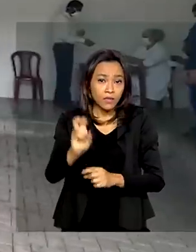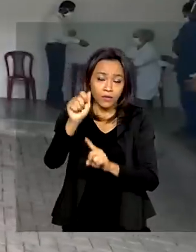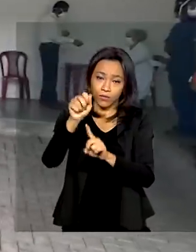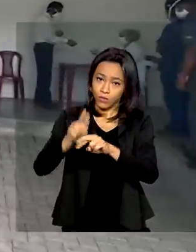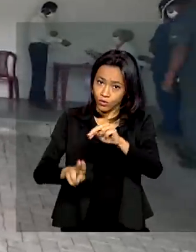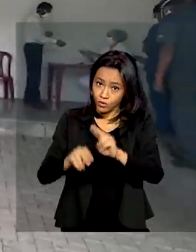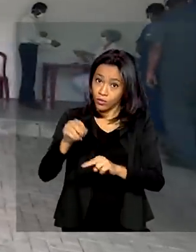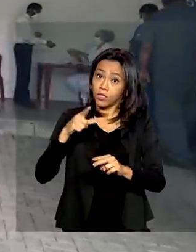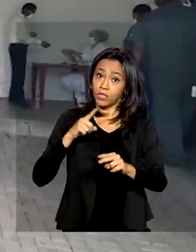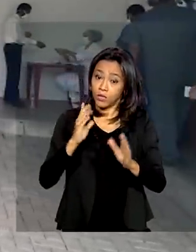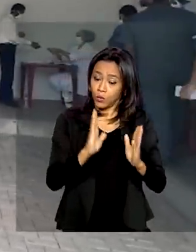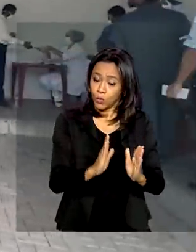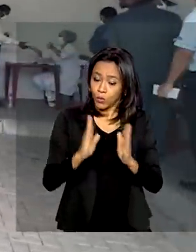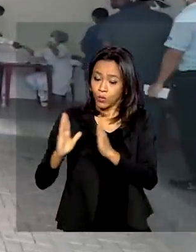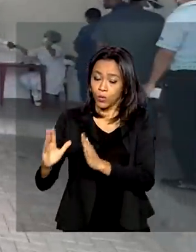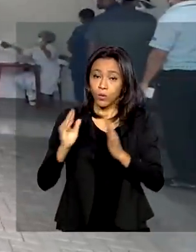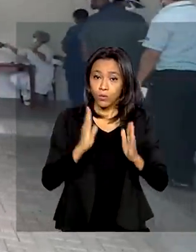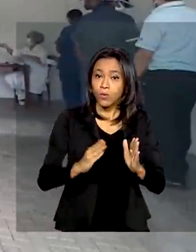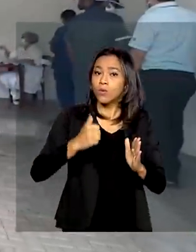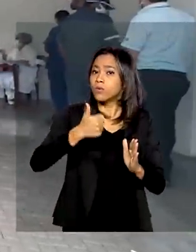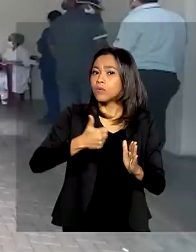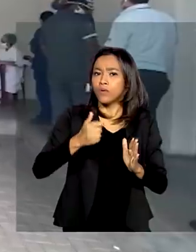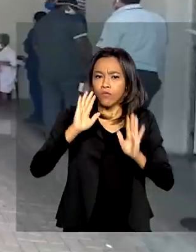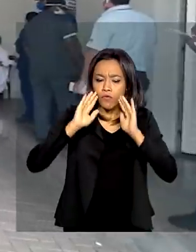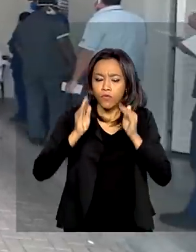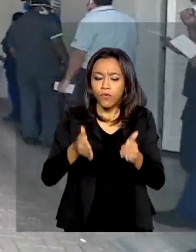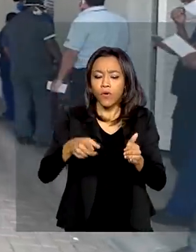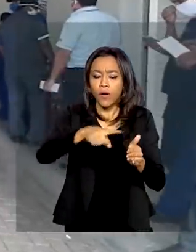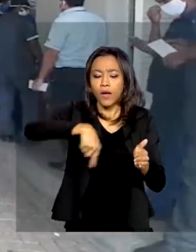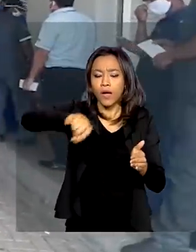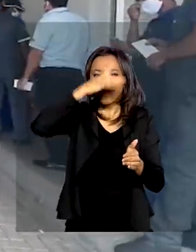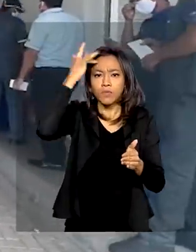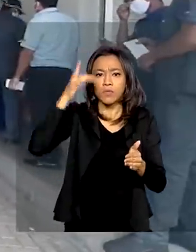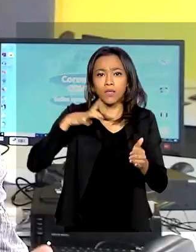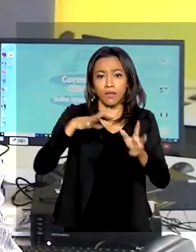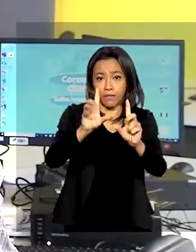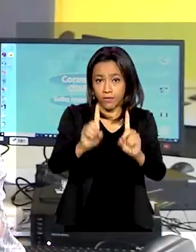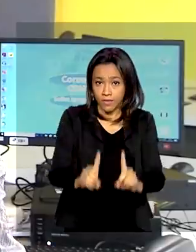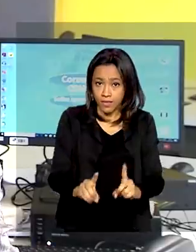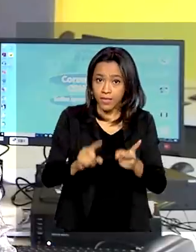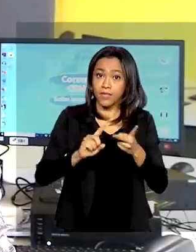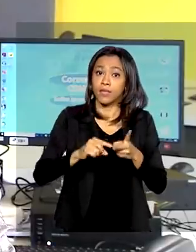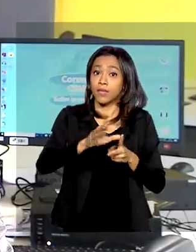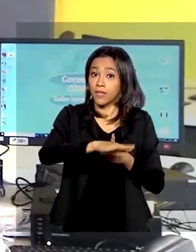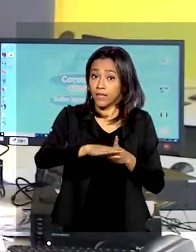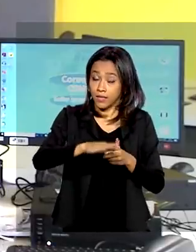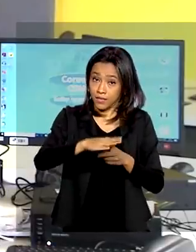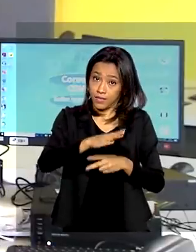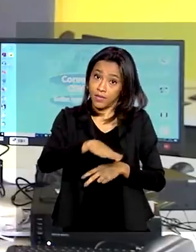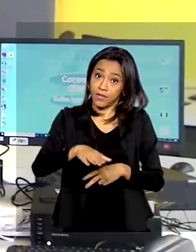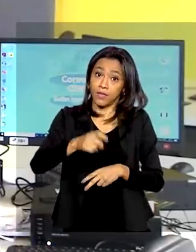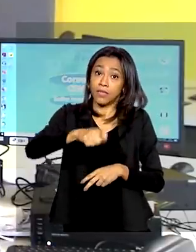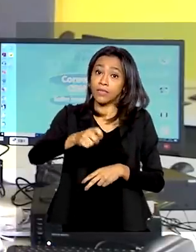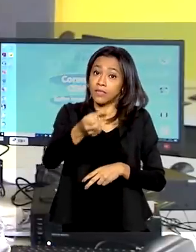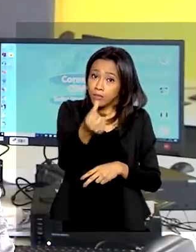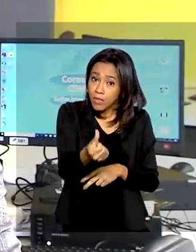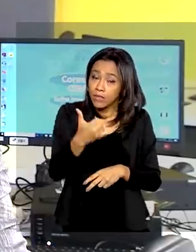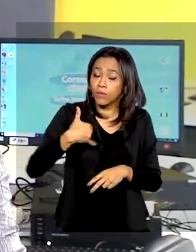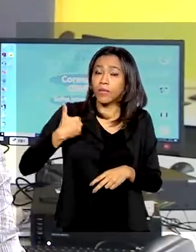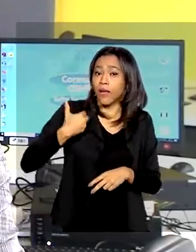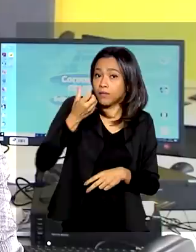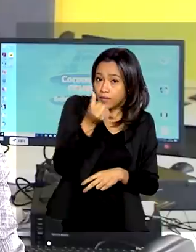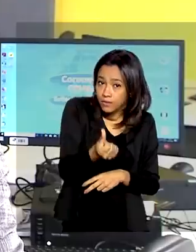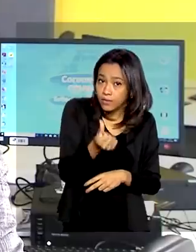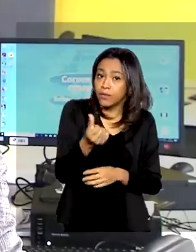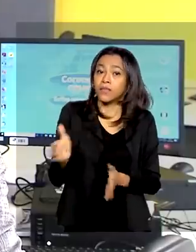dividido em duas etapas a primeira delas vai focar nas pessoas com deficiência crianças de 6 meses a 6 anos de idade